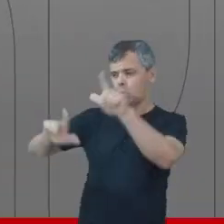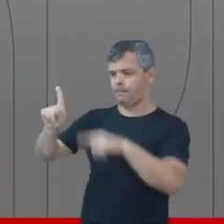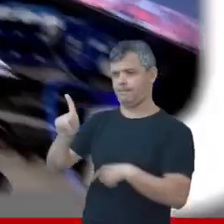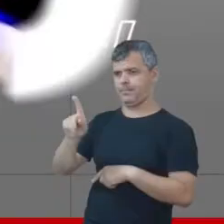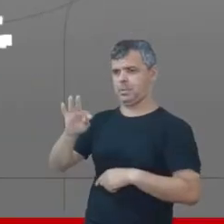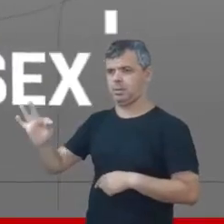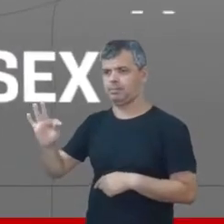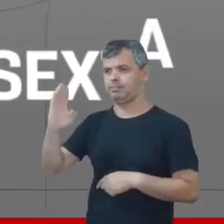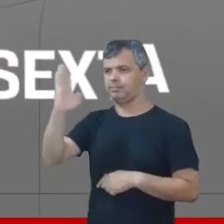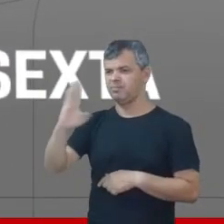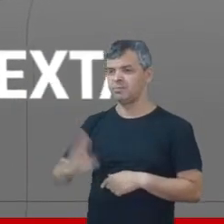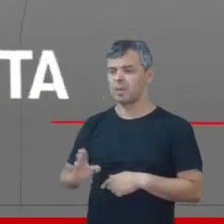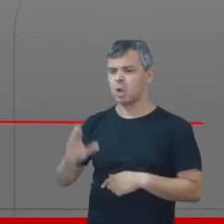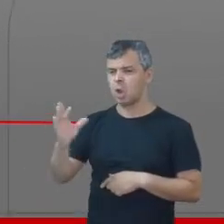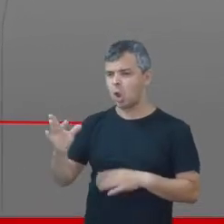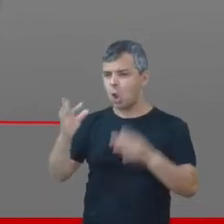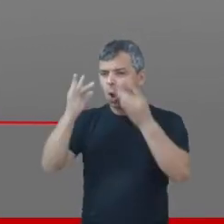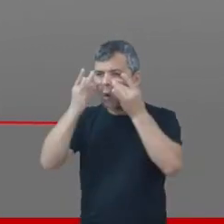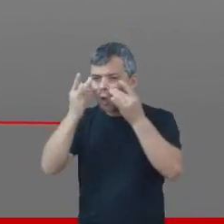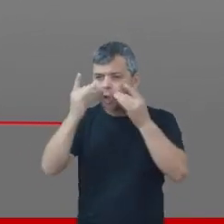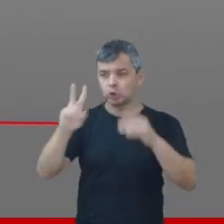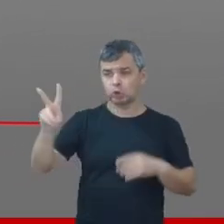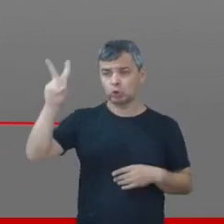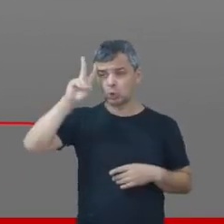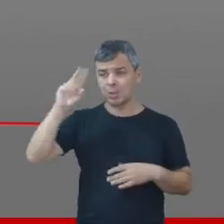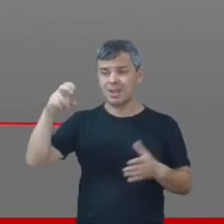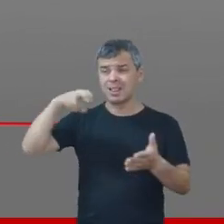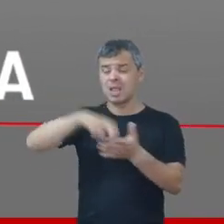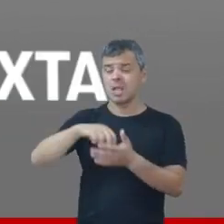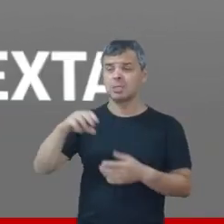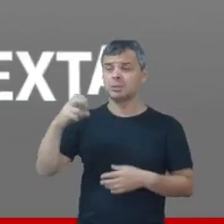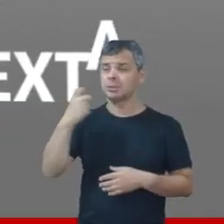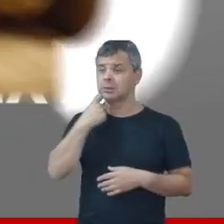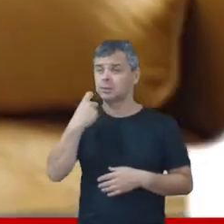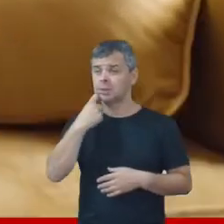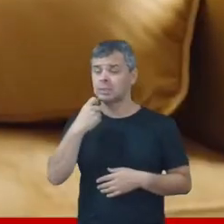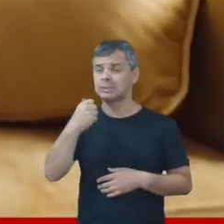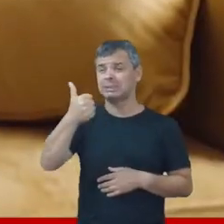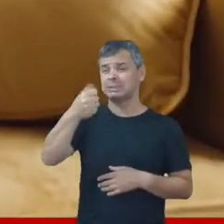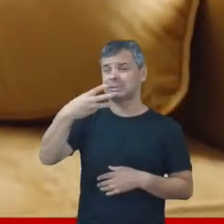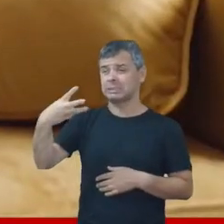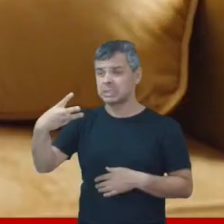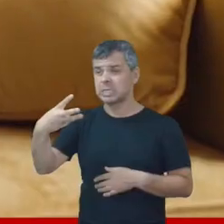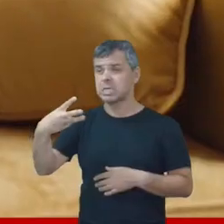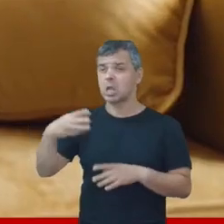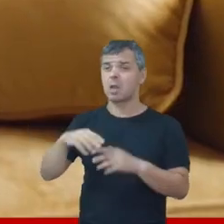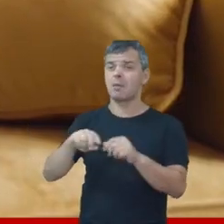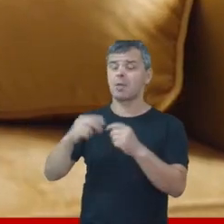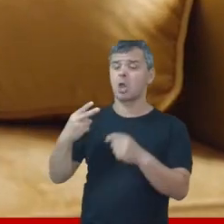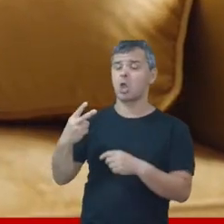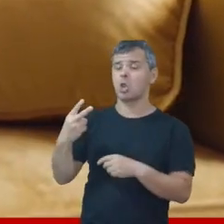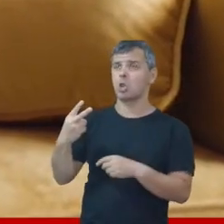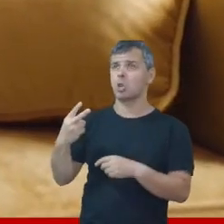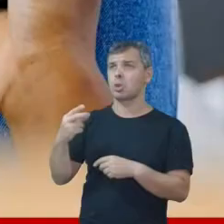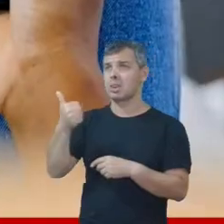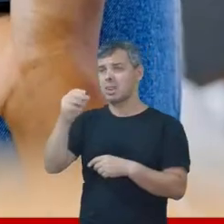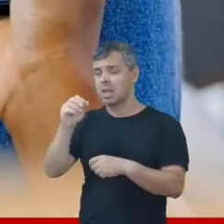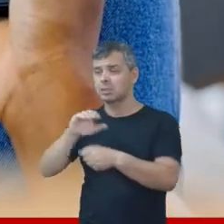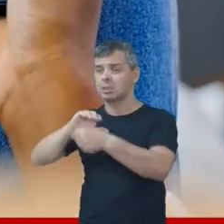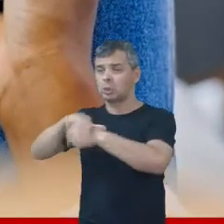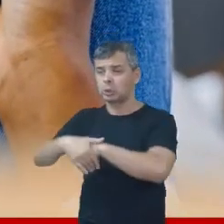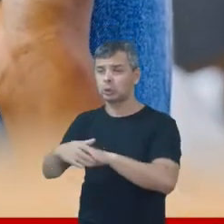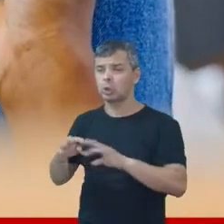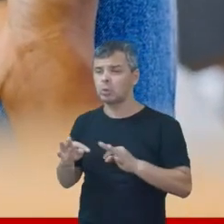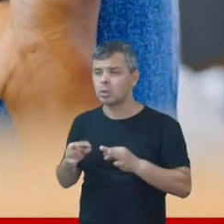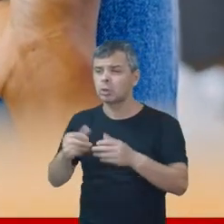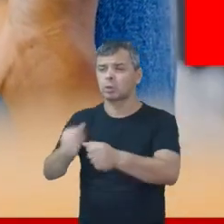PT Brasil. Ao vivo, de segunda a sexta, às 13 horas, com reprise às 22 horas, direto de Brasília